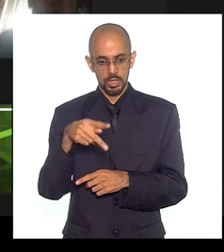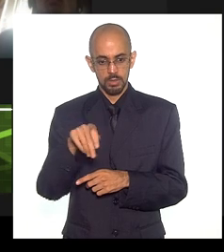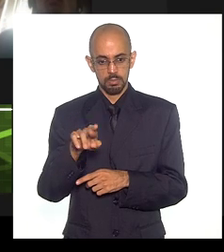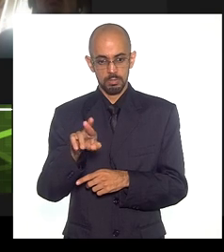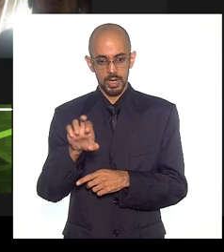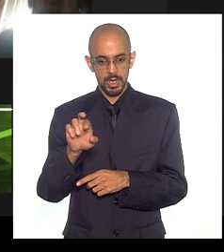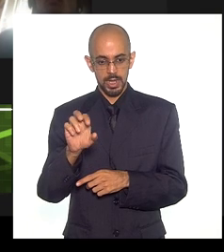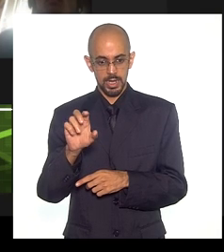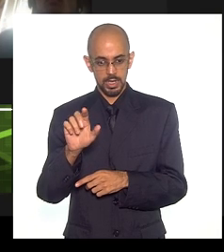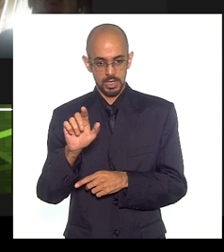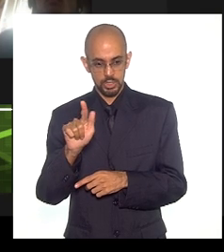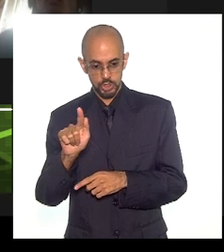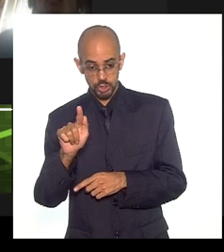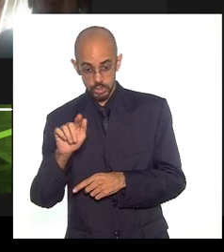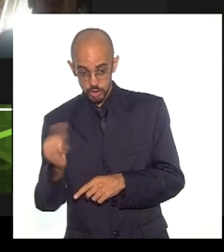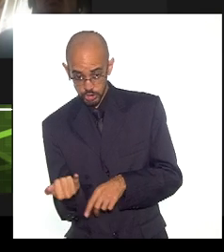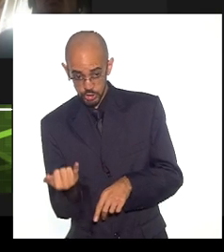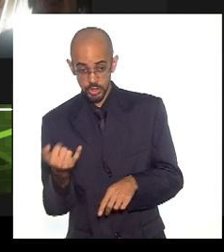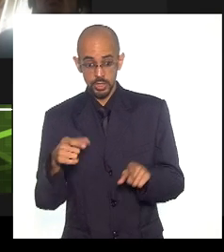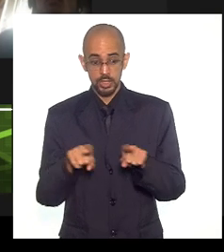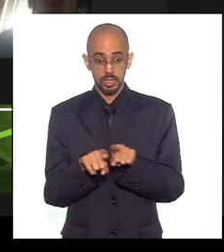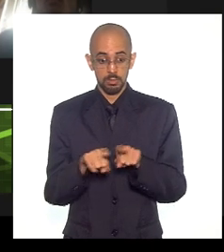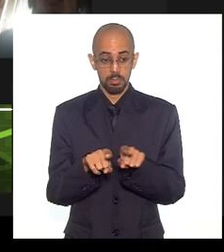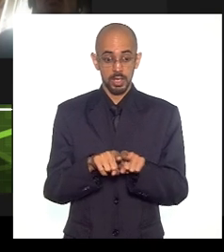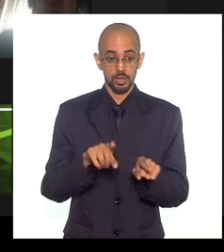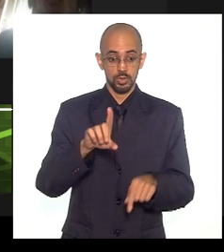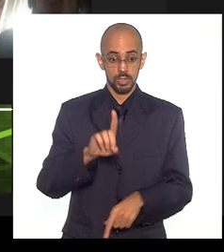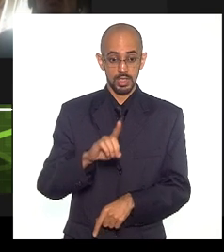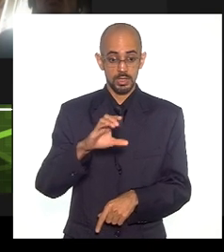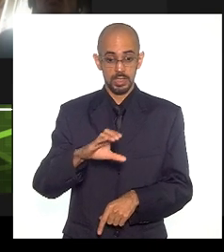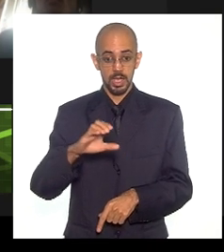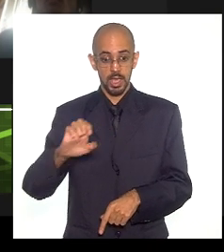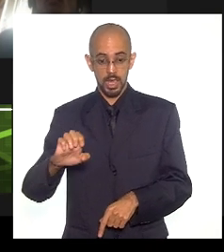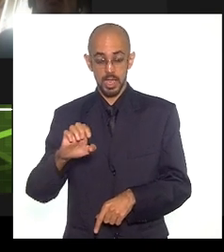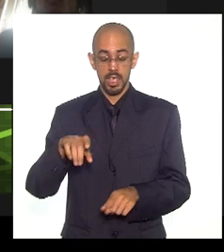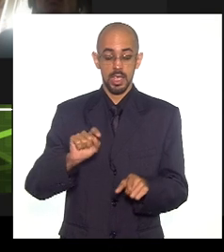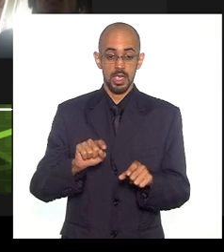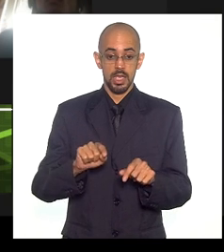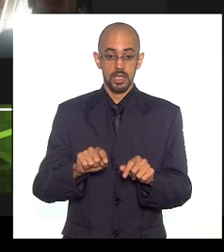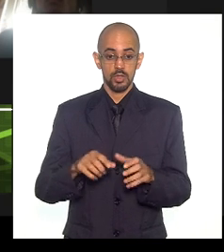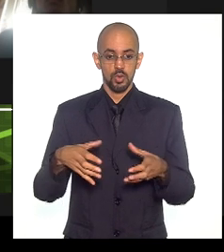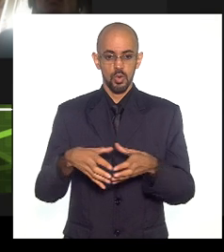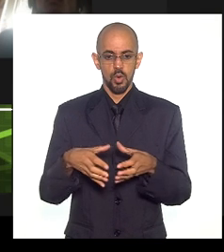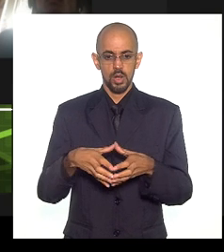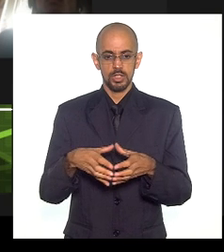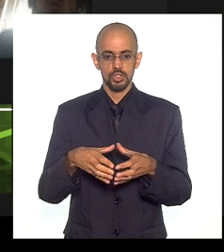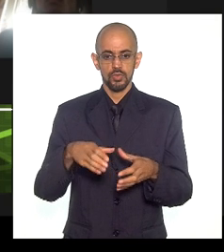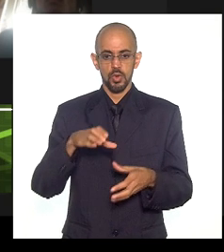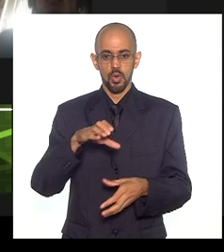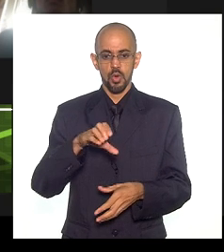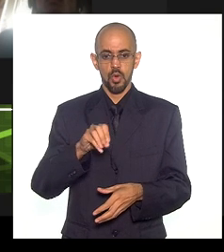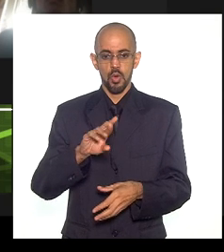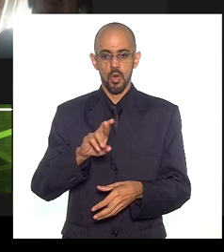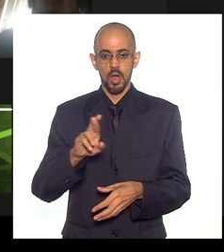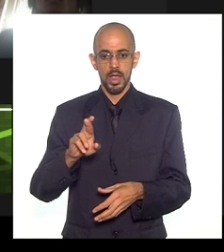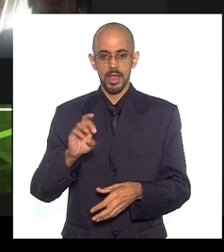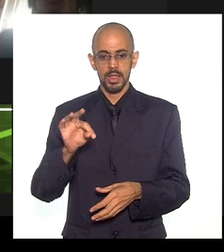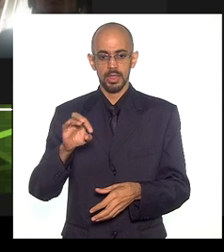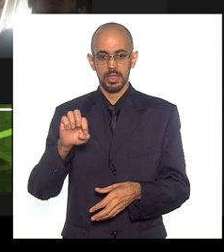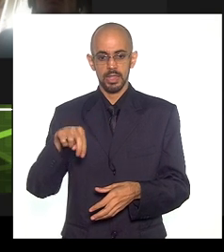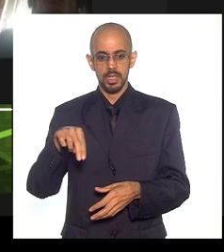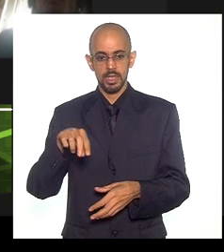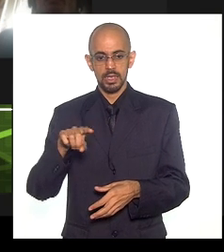do DCE, vejo aqui o Luan Luiz, do DCE da UERJ, o coletivo Correnteza, também